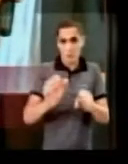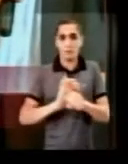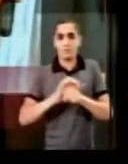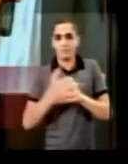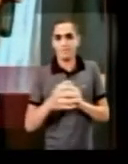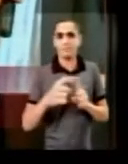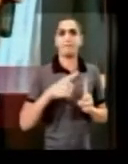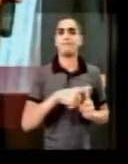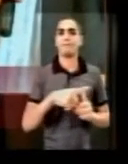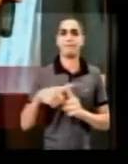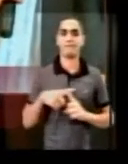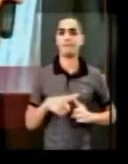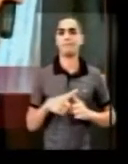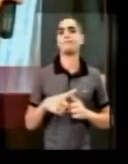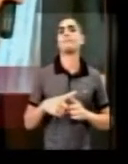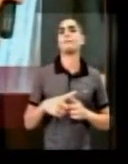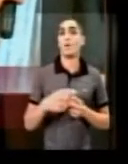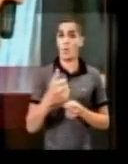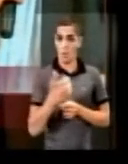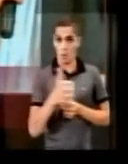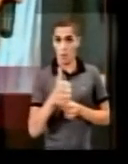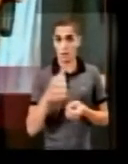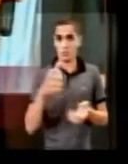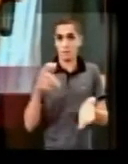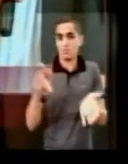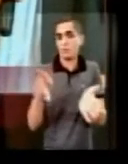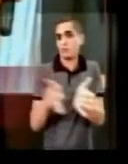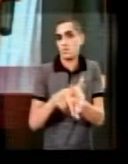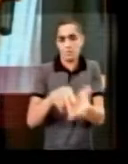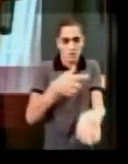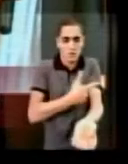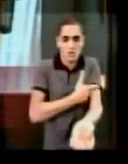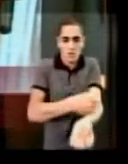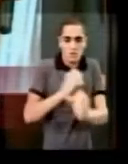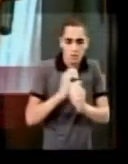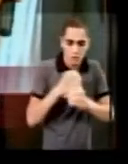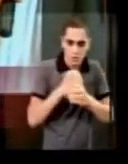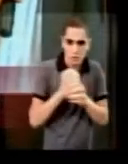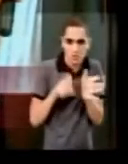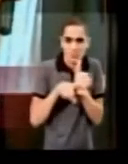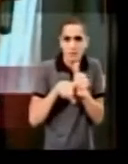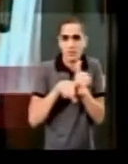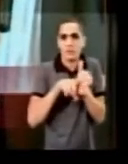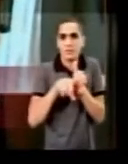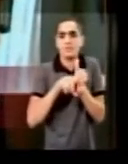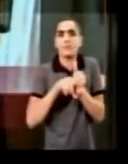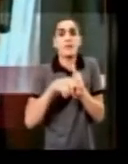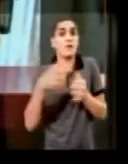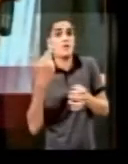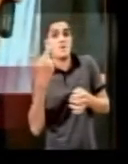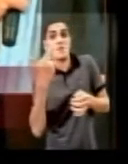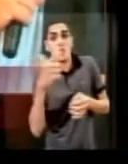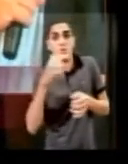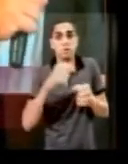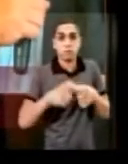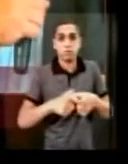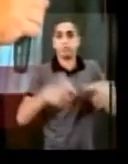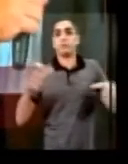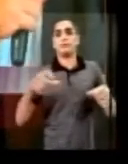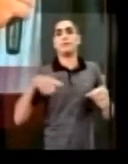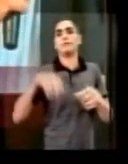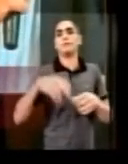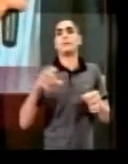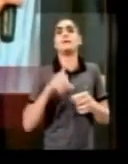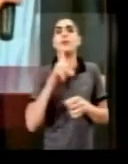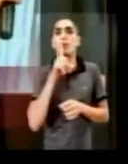11 deles foram por testes sorológicos e a maioria esmagadora pelo teste padrão